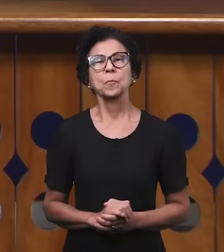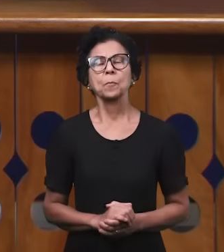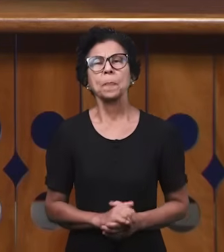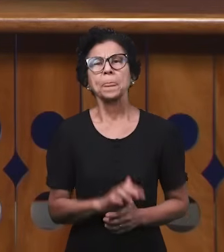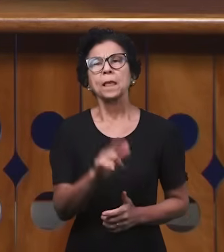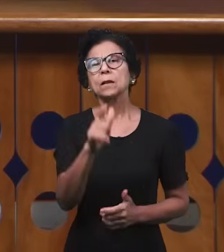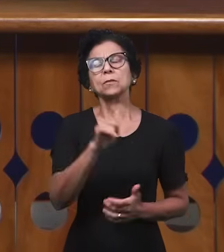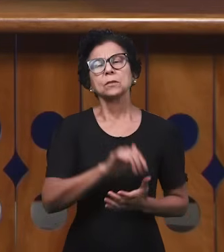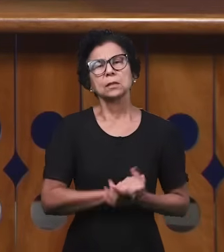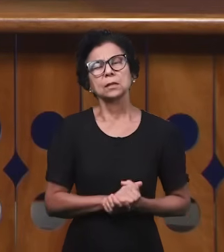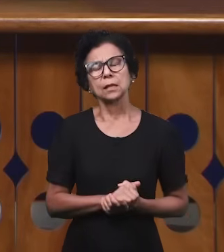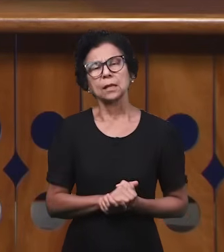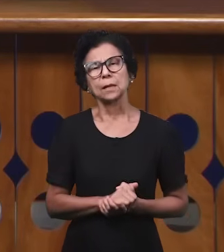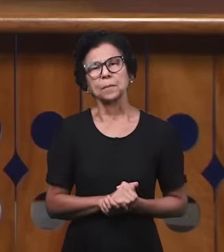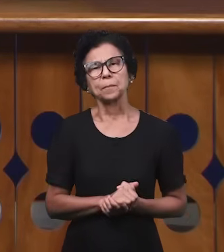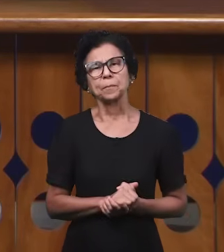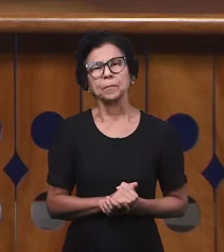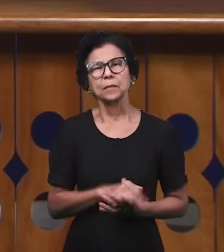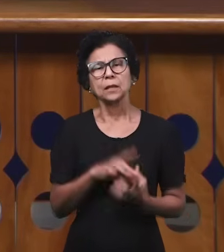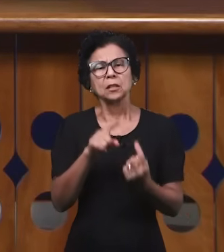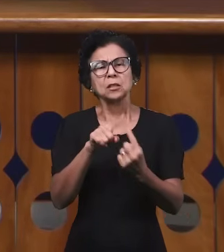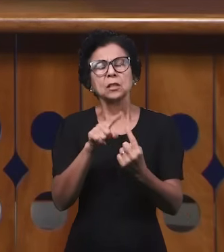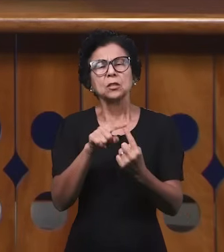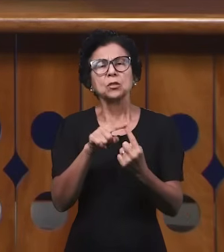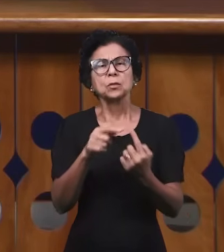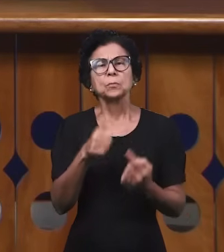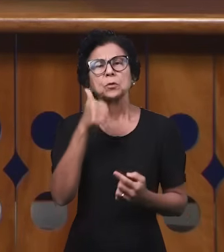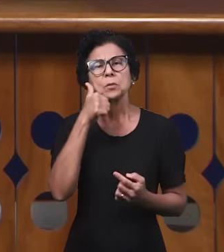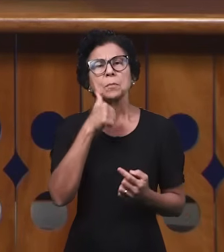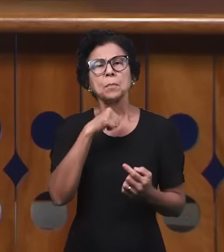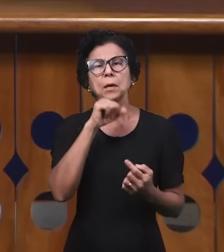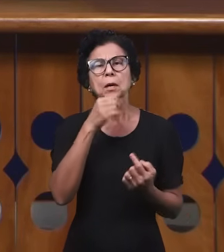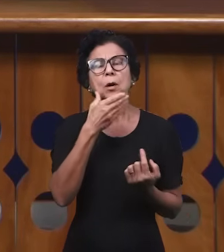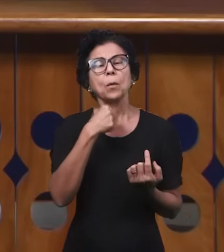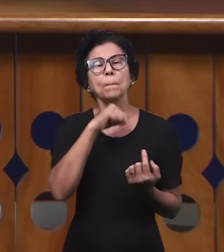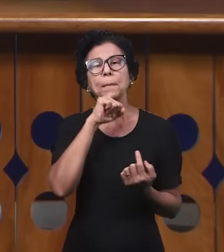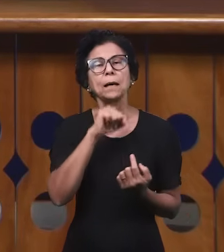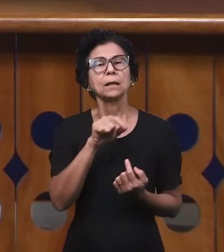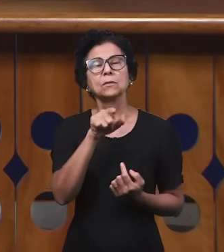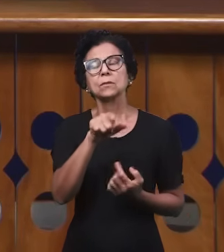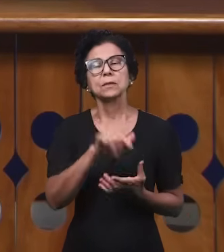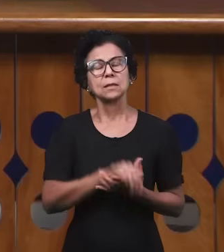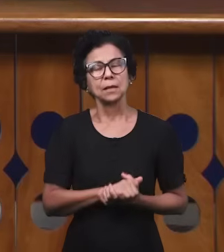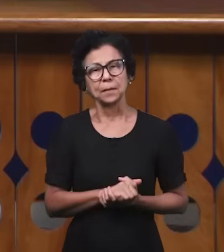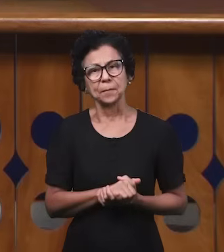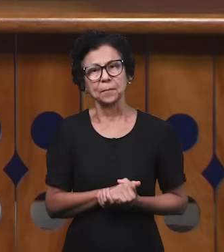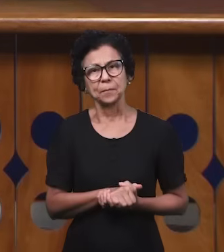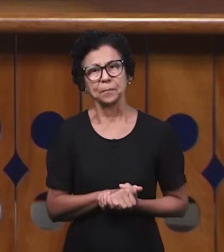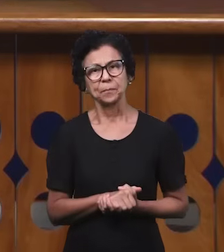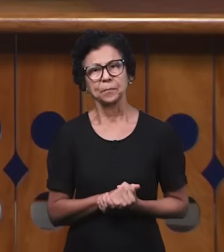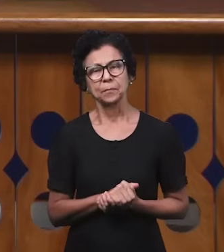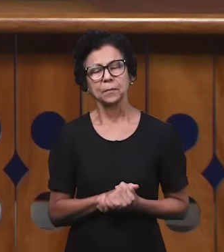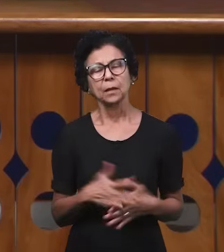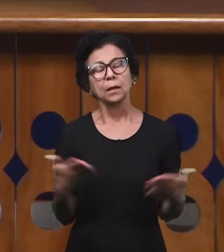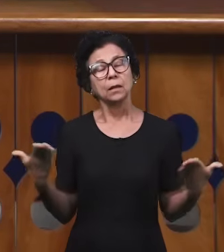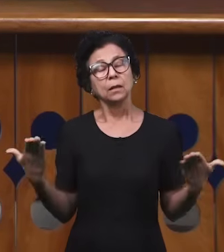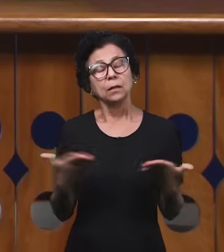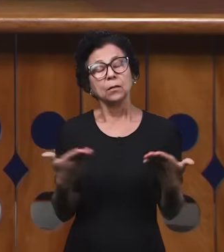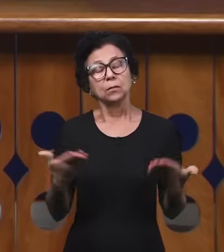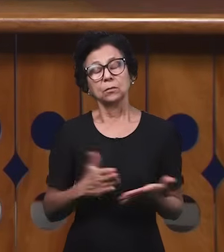mãe você quer ser? Que passos você vai dar hoje para que a sua profissão ajude nesse